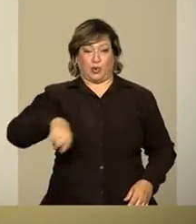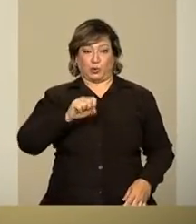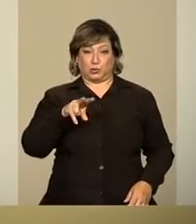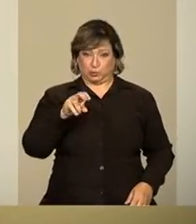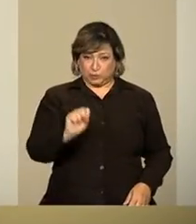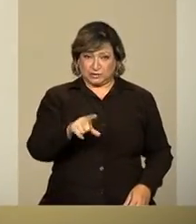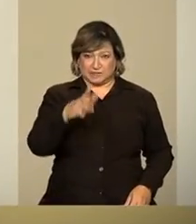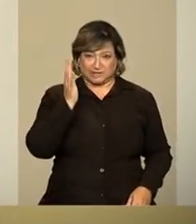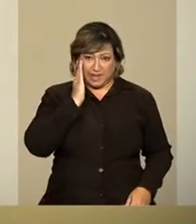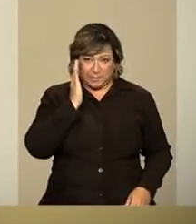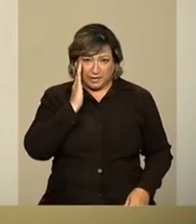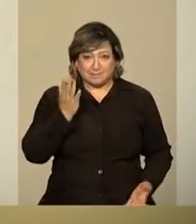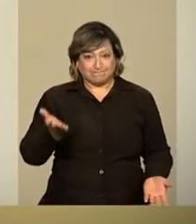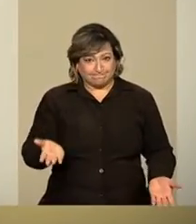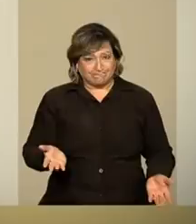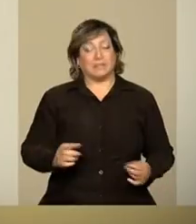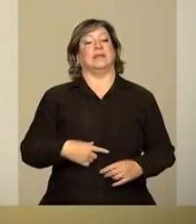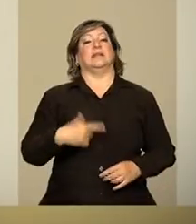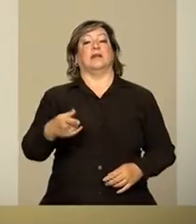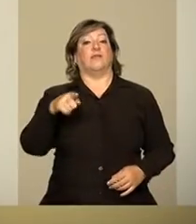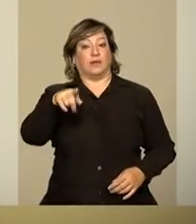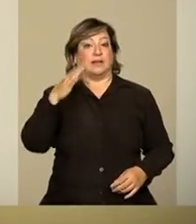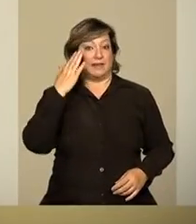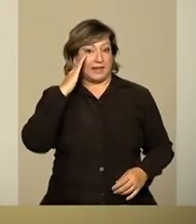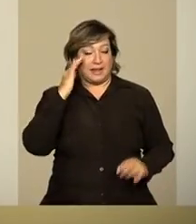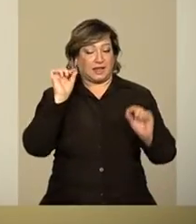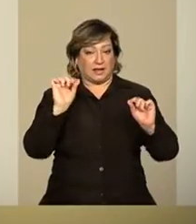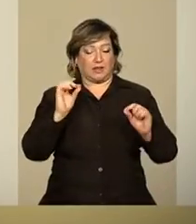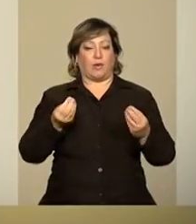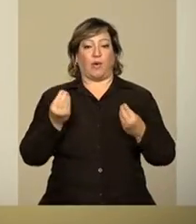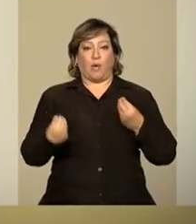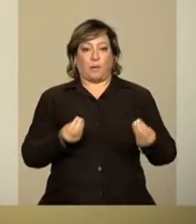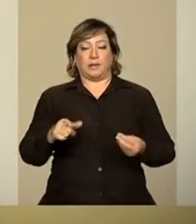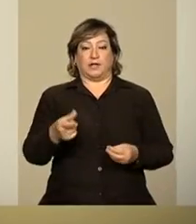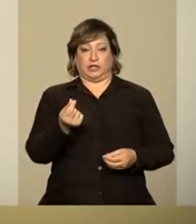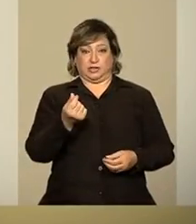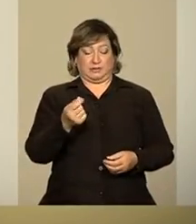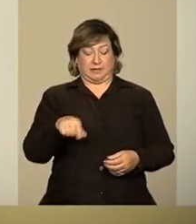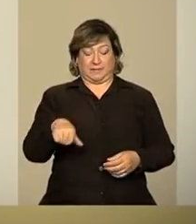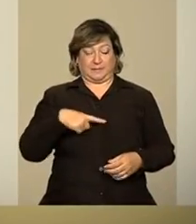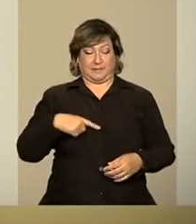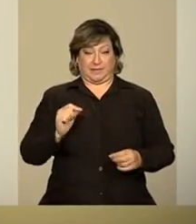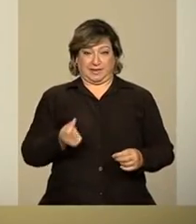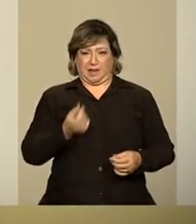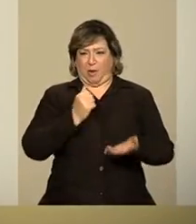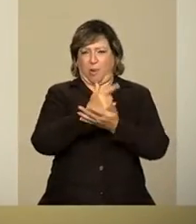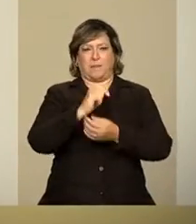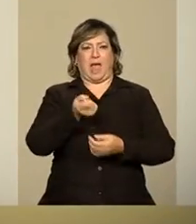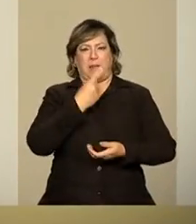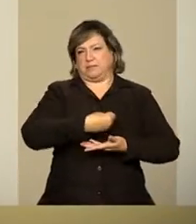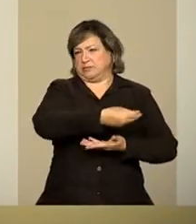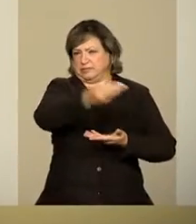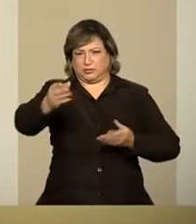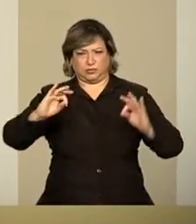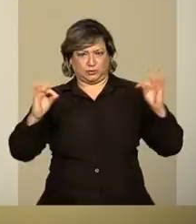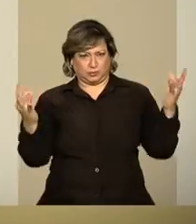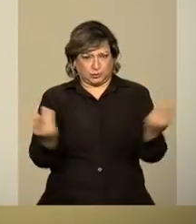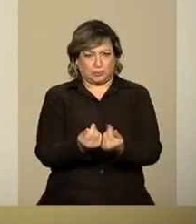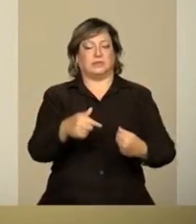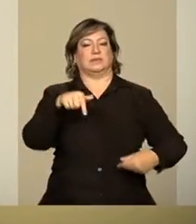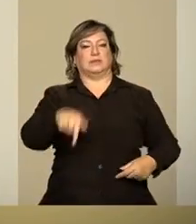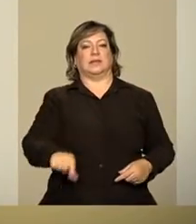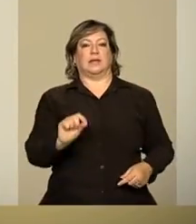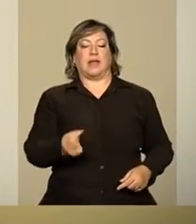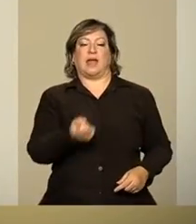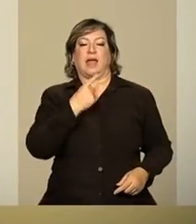SUS o sistema único de saúde para você ter uma ideia Luciano com a distribuição gratuita desses remédios da Ásia ou da